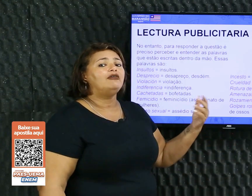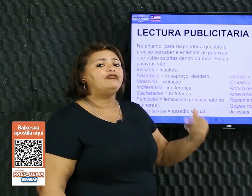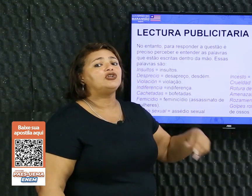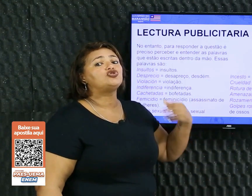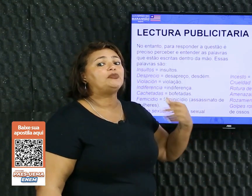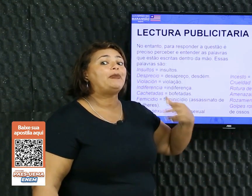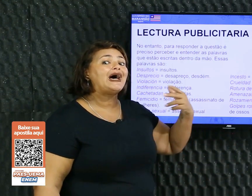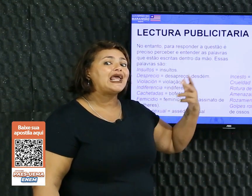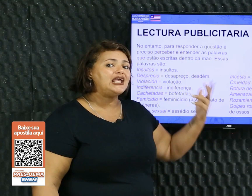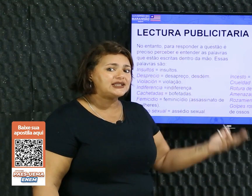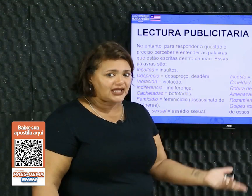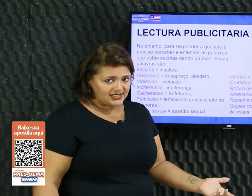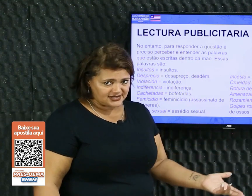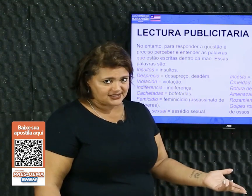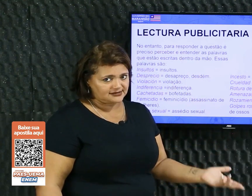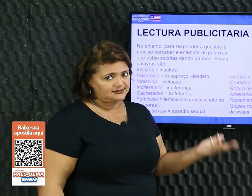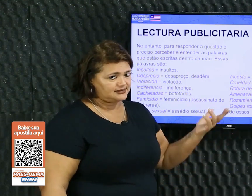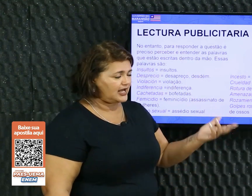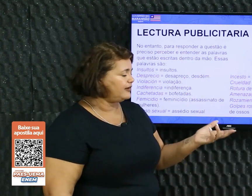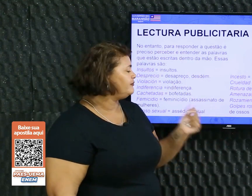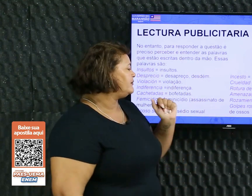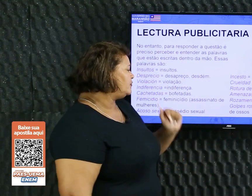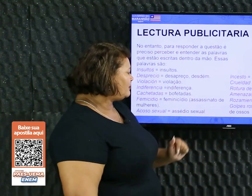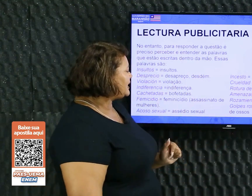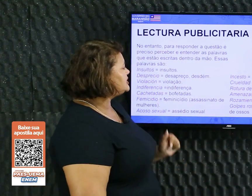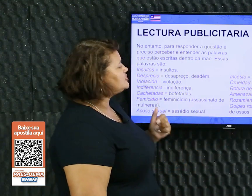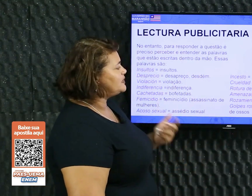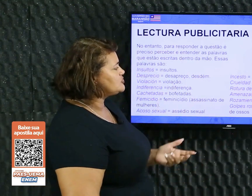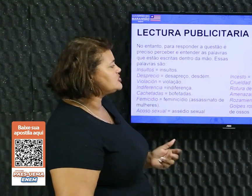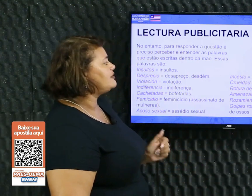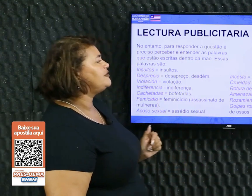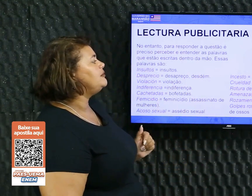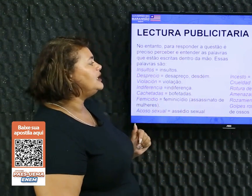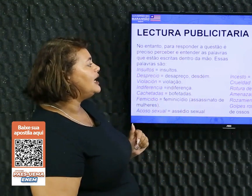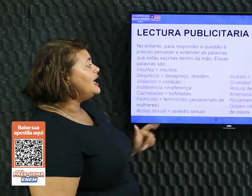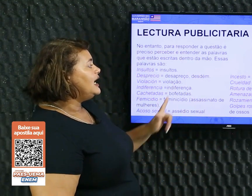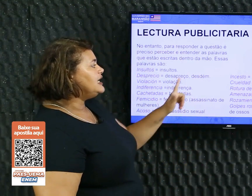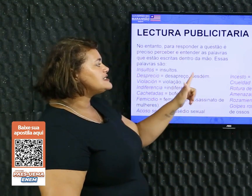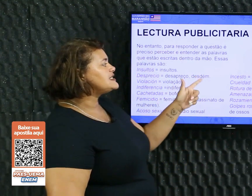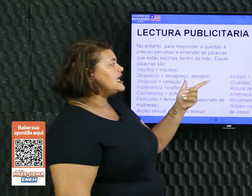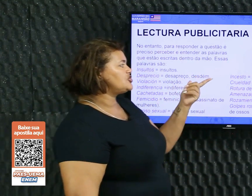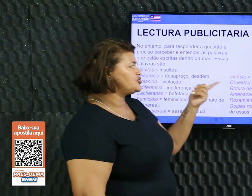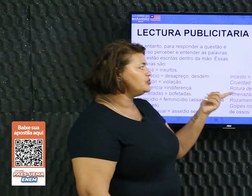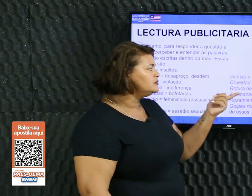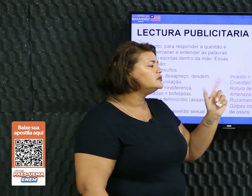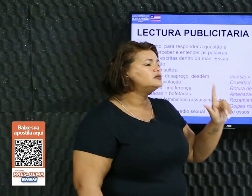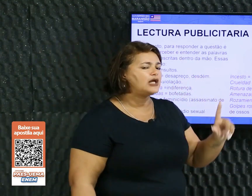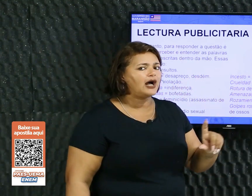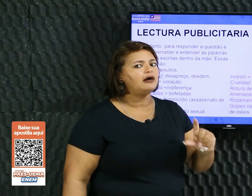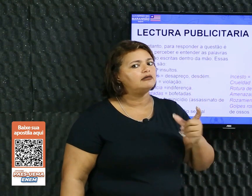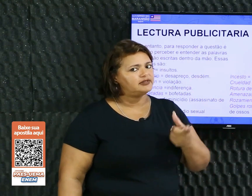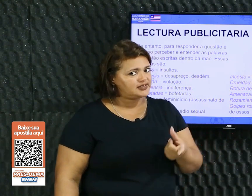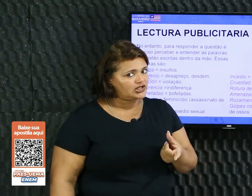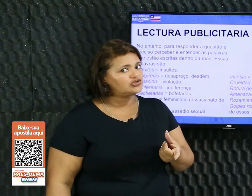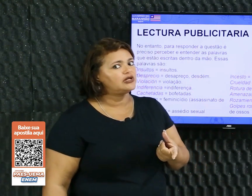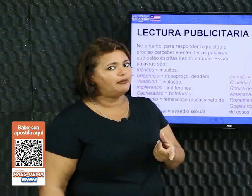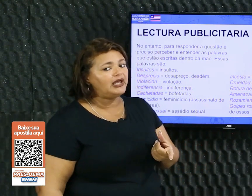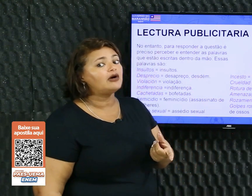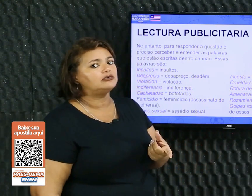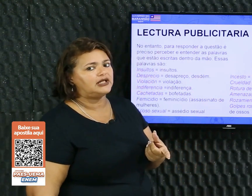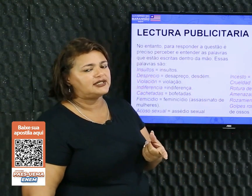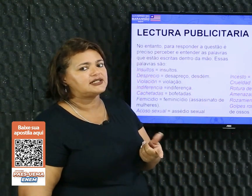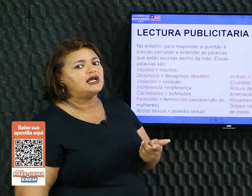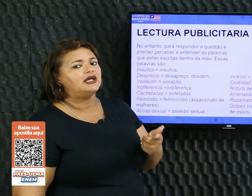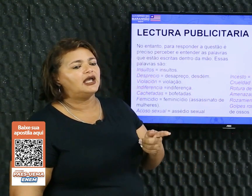ultimamente vindo de parentes, tá? De parentes de pessoas da família. Incesto, tá? O incesto